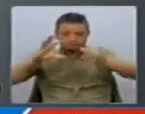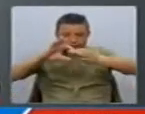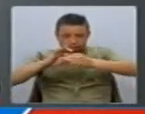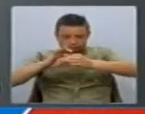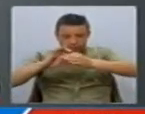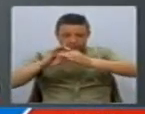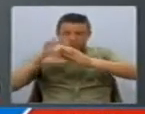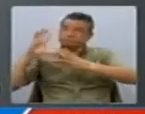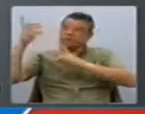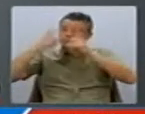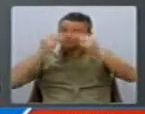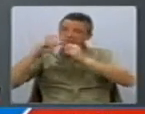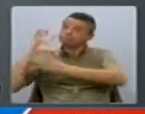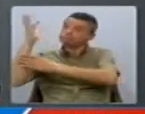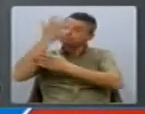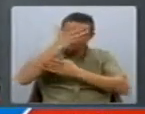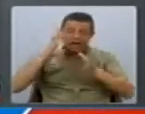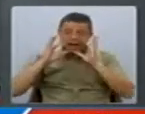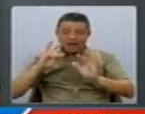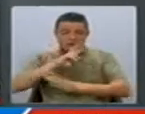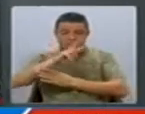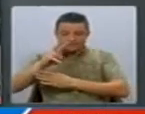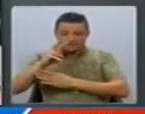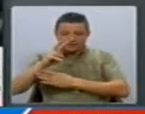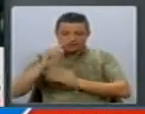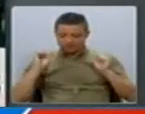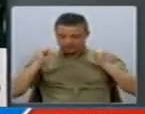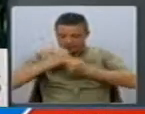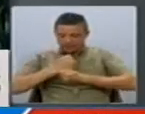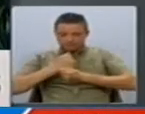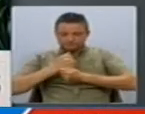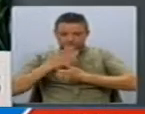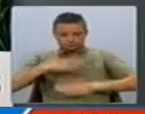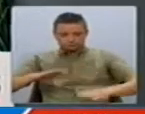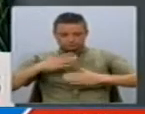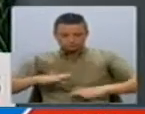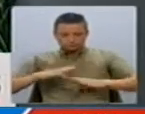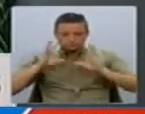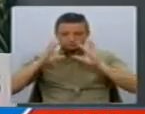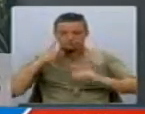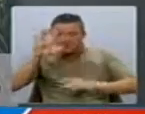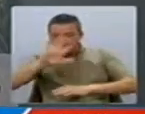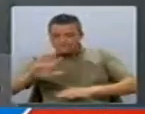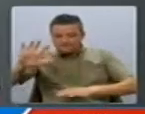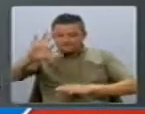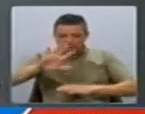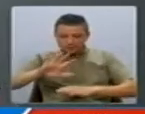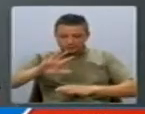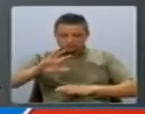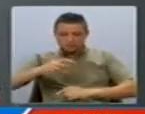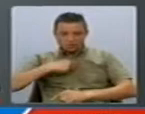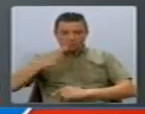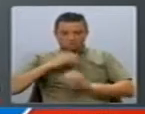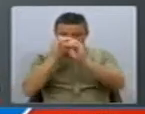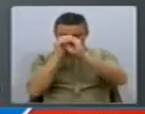astronómicos. E, portanto, o que nós estamos a ver são, sobretudo, lenços, são vestidos com imagens do próprio